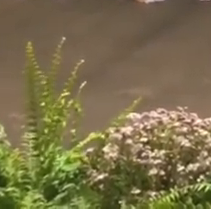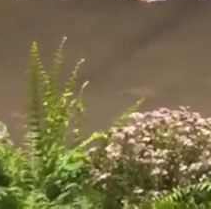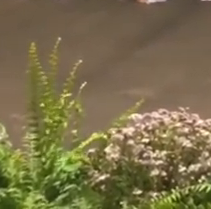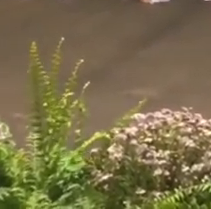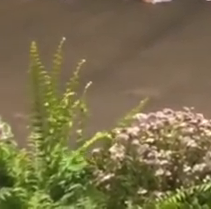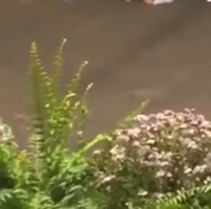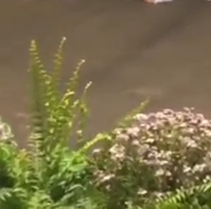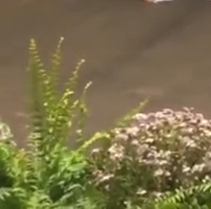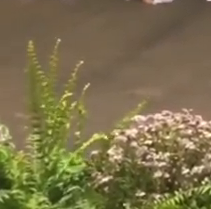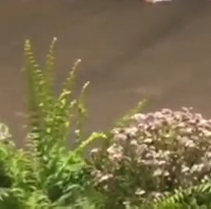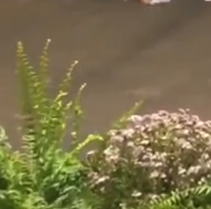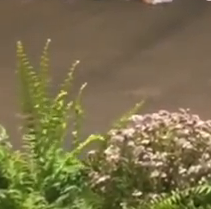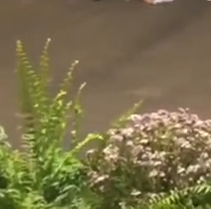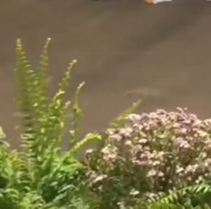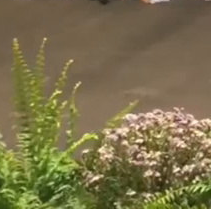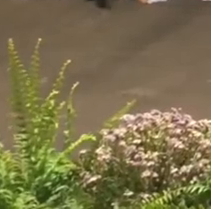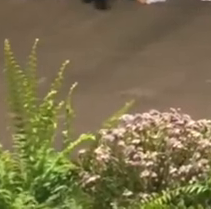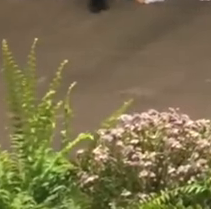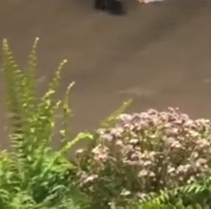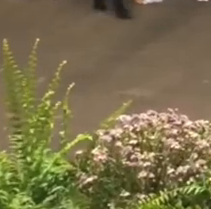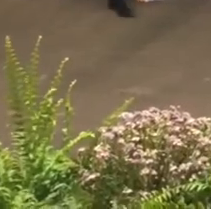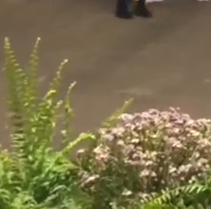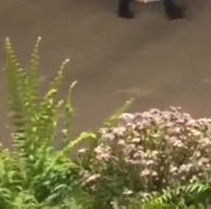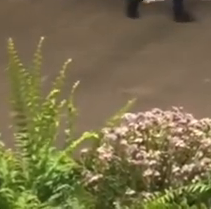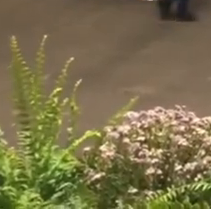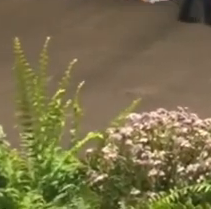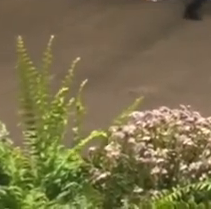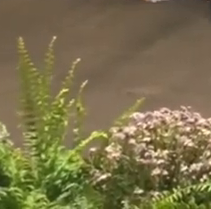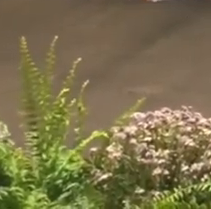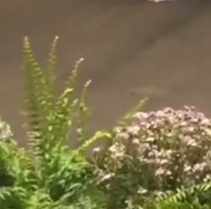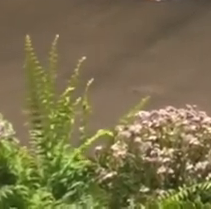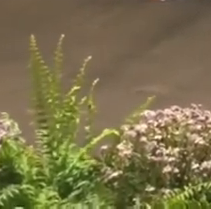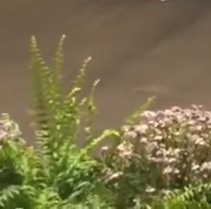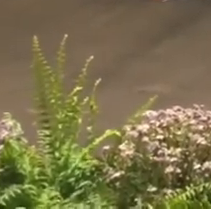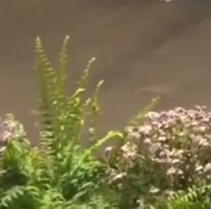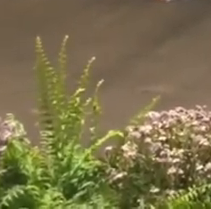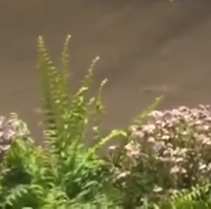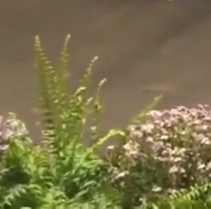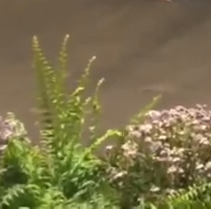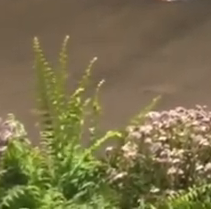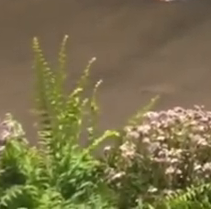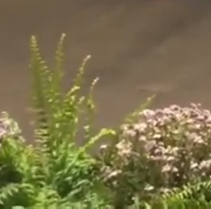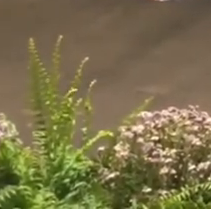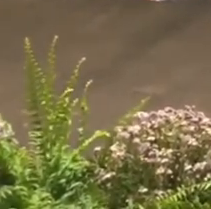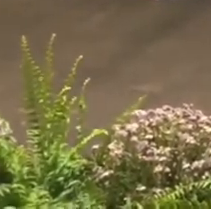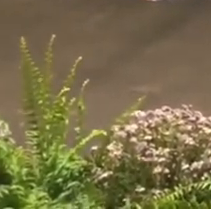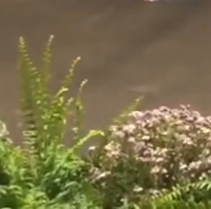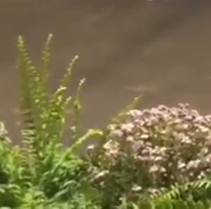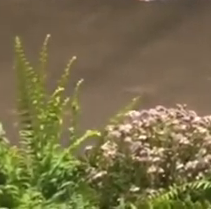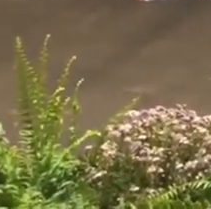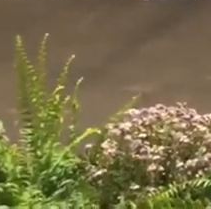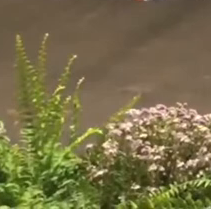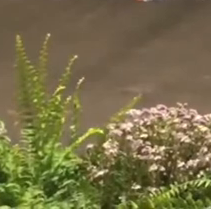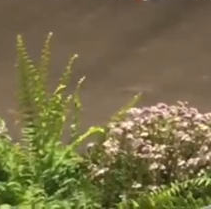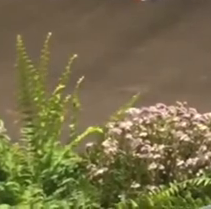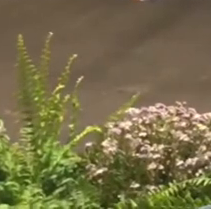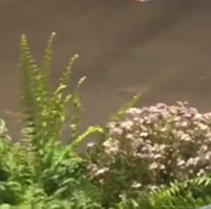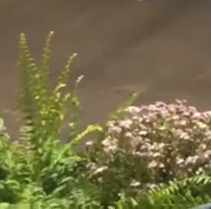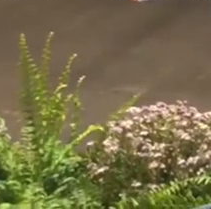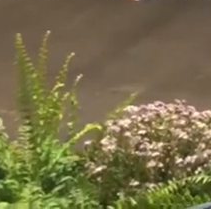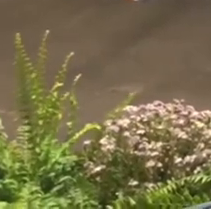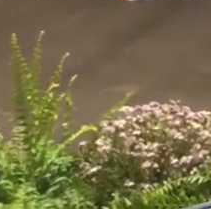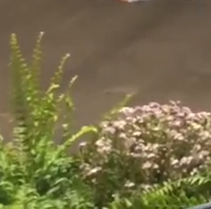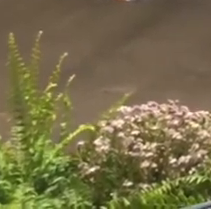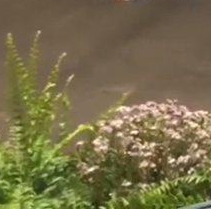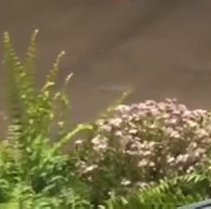é para toda a sua família com a tia Jô trazer a palavra de Deus e a cantora Poliana Martins já